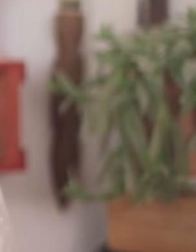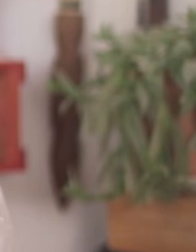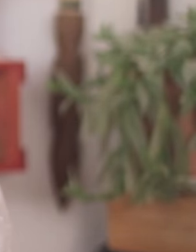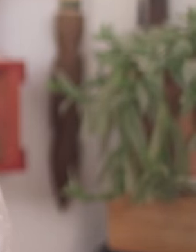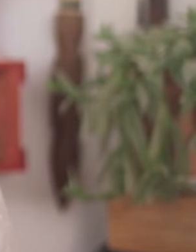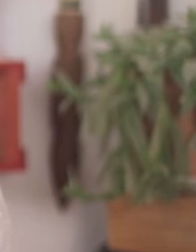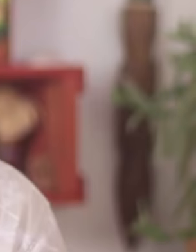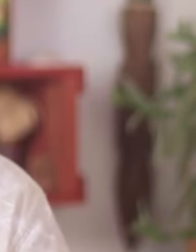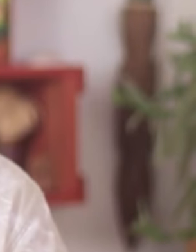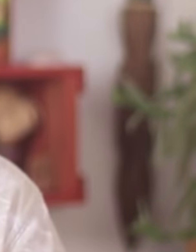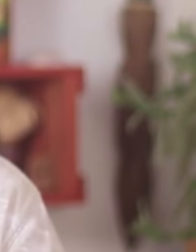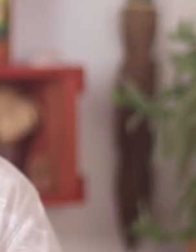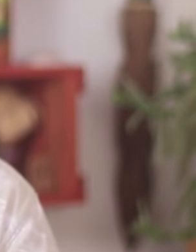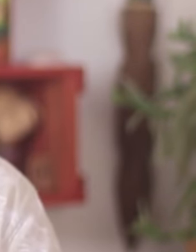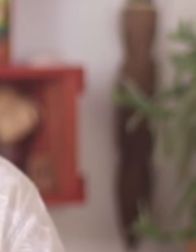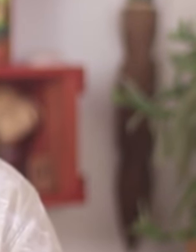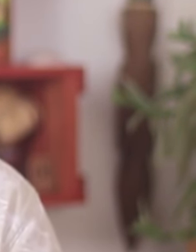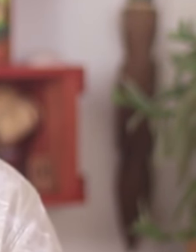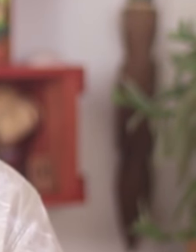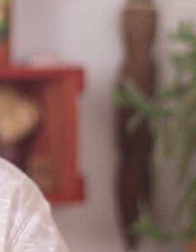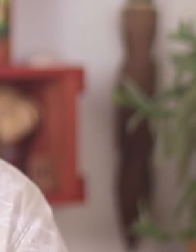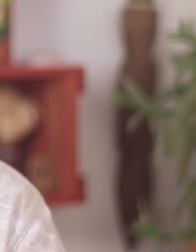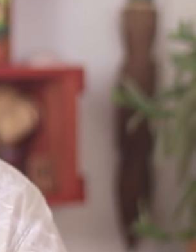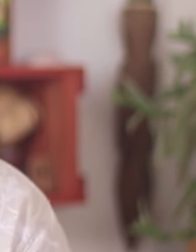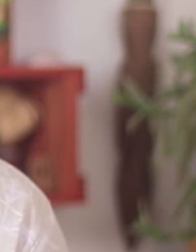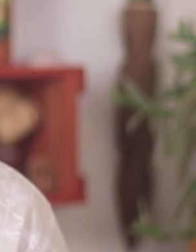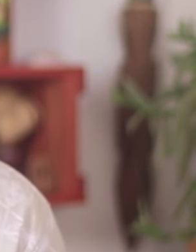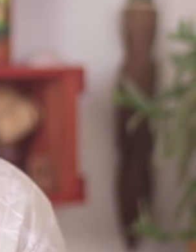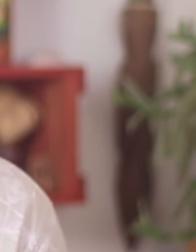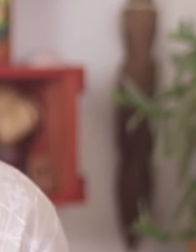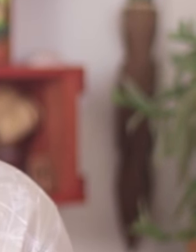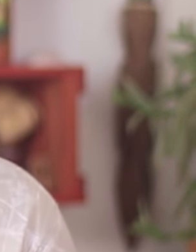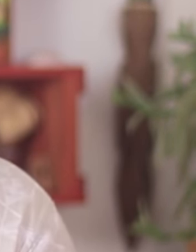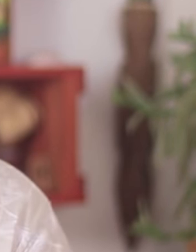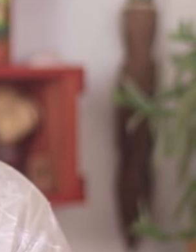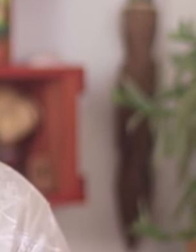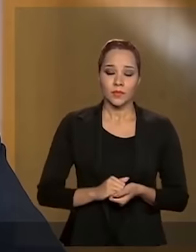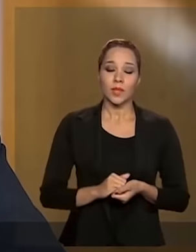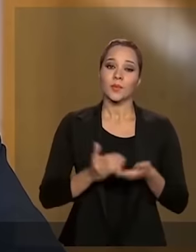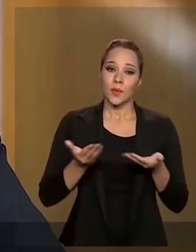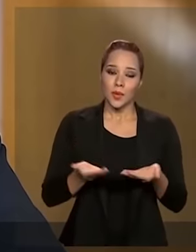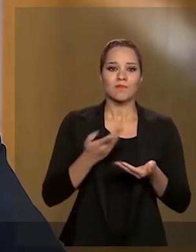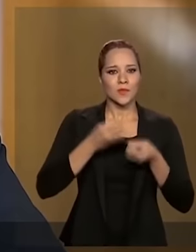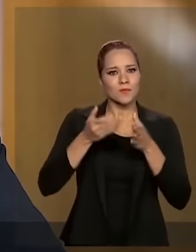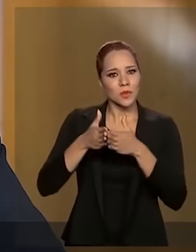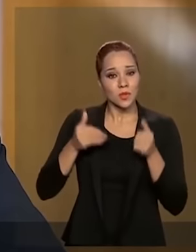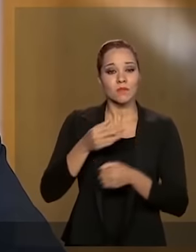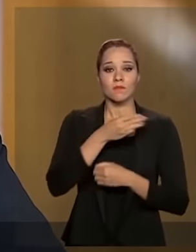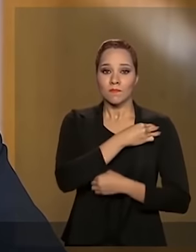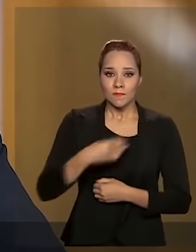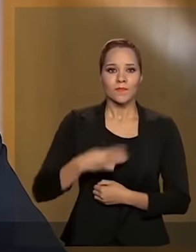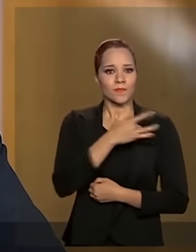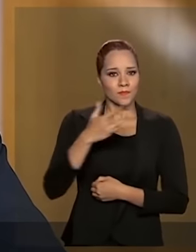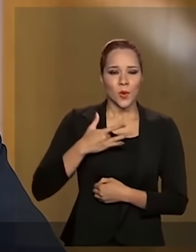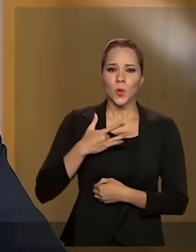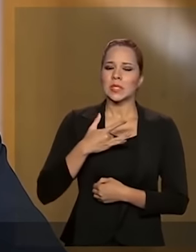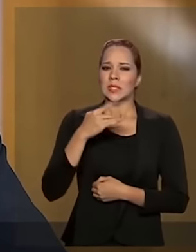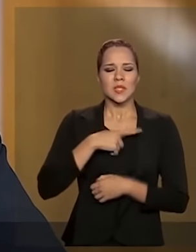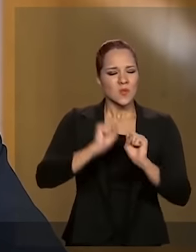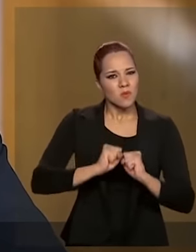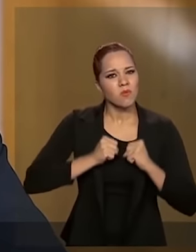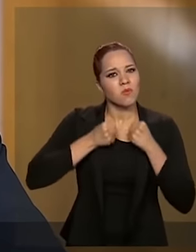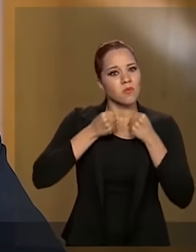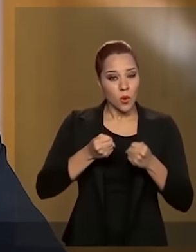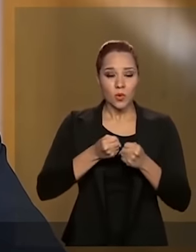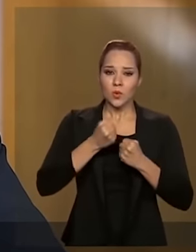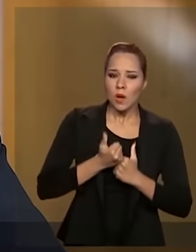não tô fazendo nada a respeito só que ontem e o bolsonaro tentou muito se apropriar na verdade o trabalho dos outros que não